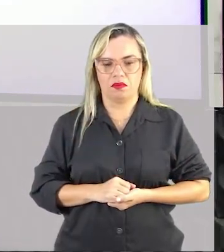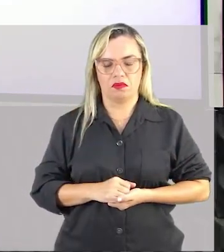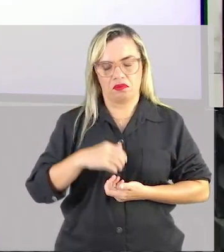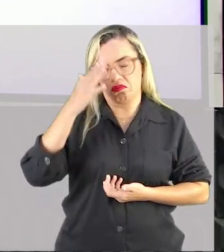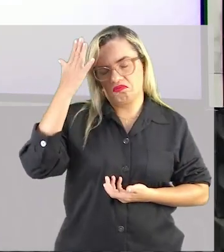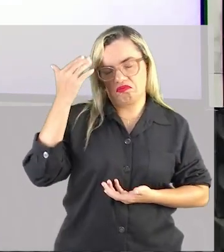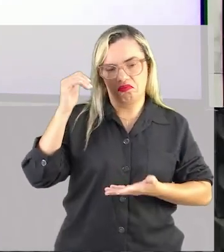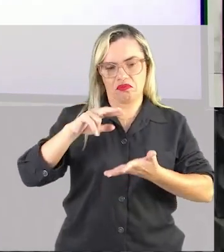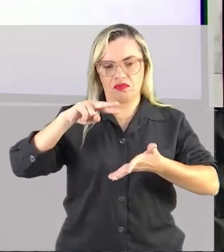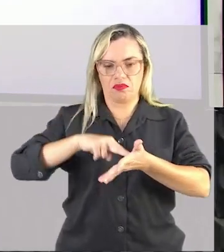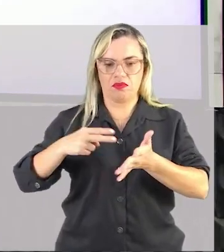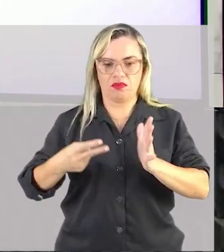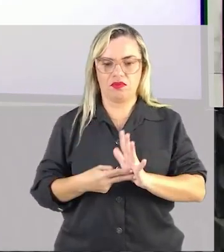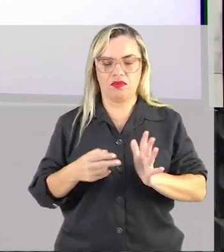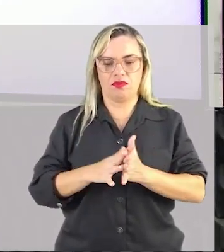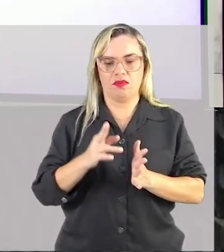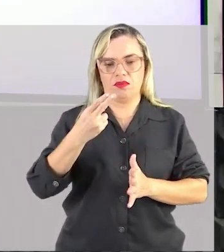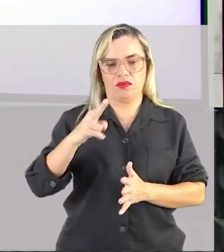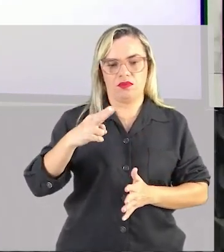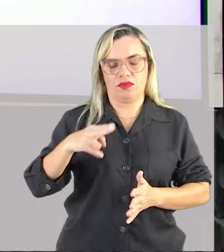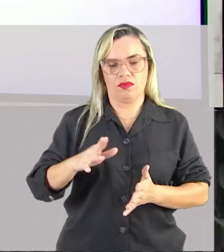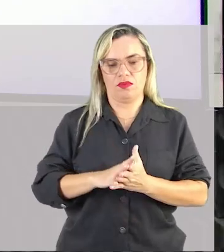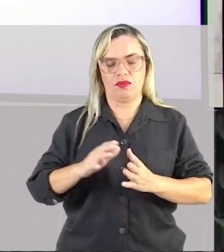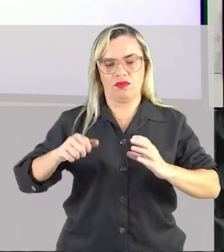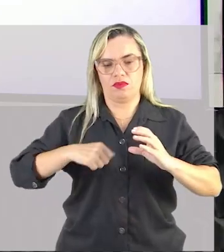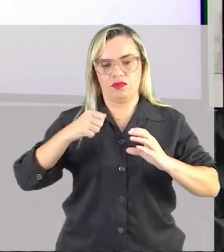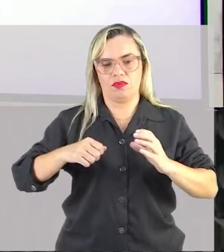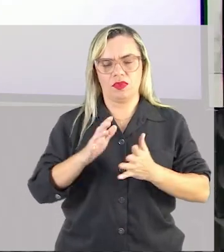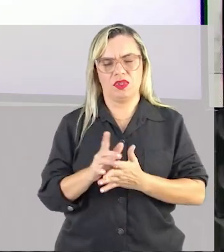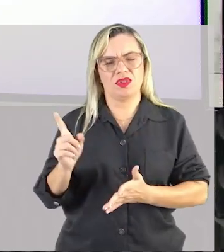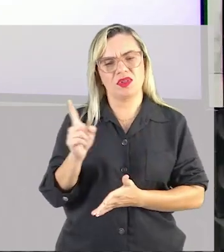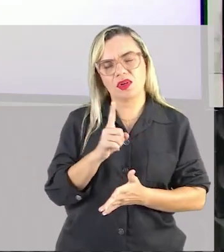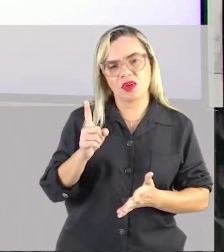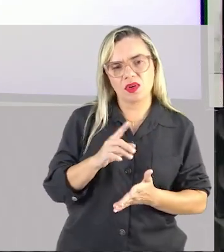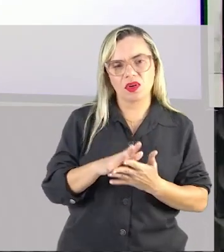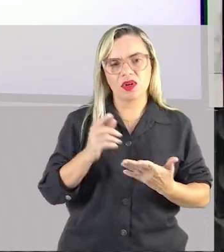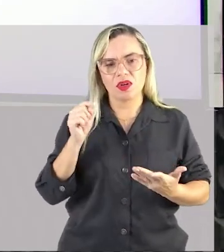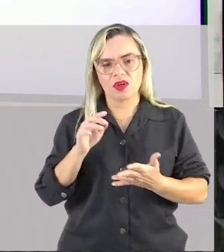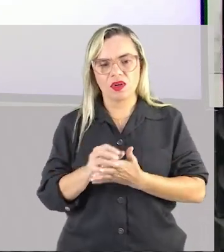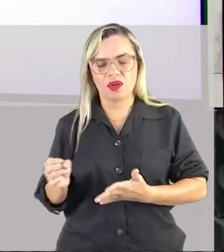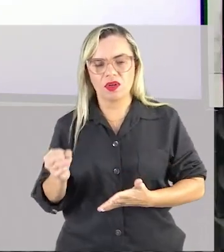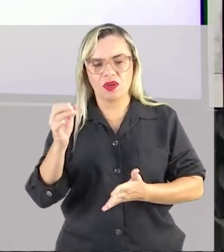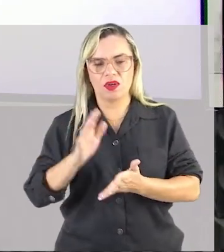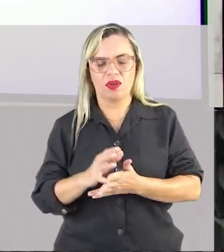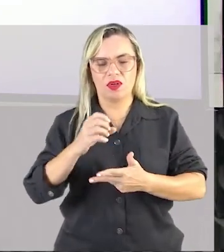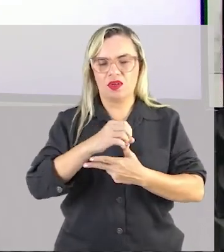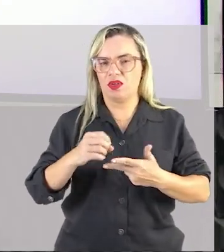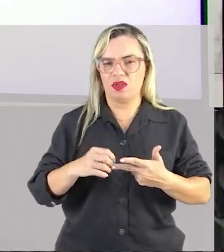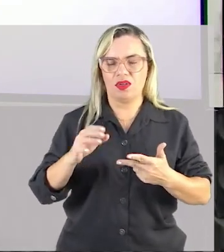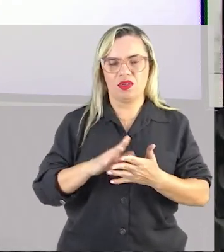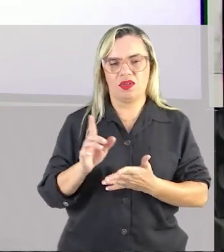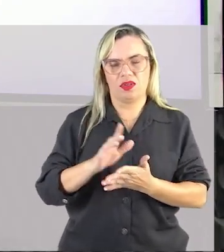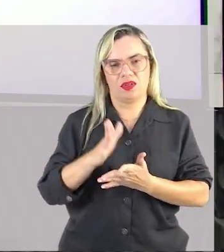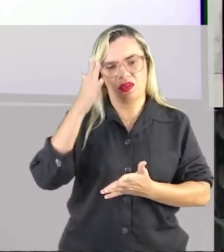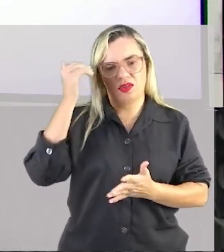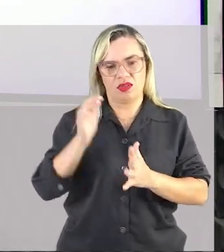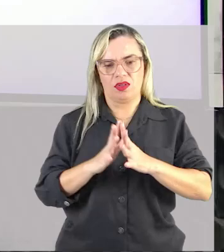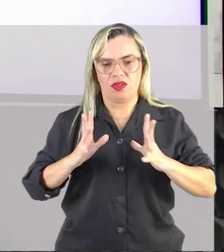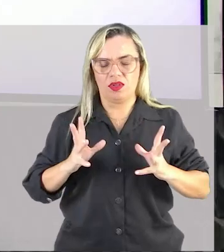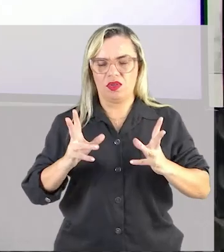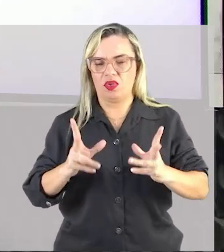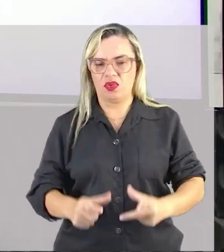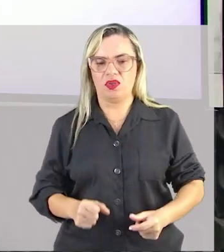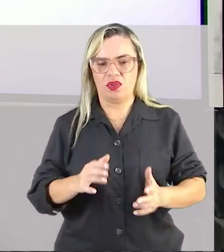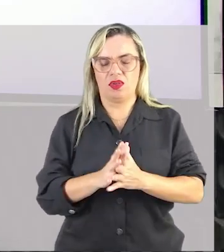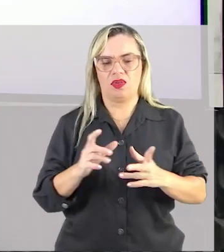o que significa isso, mas como eu já disse em outros vídeos, não importa. O Enem ele não quer que você saiba todas as palavras que estão ali. Ele quer que